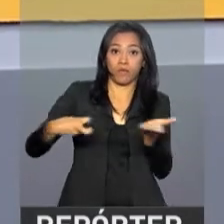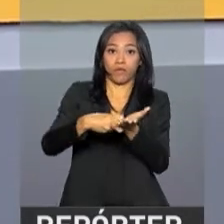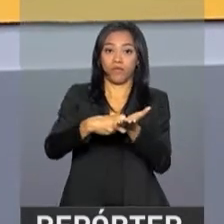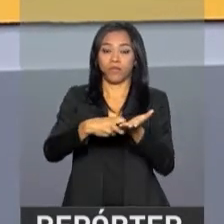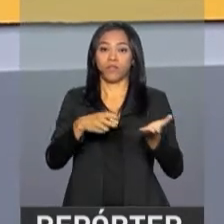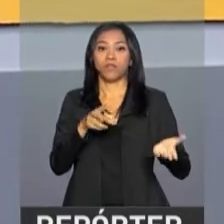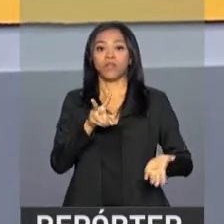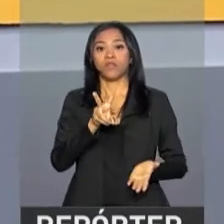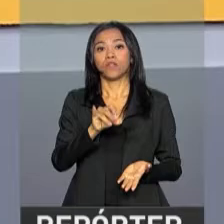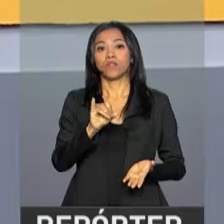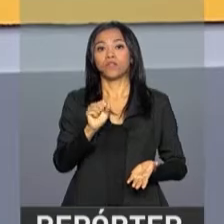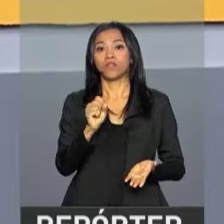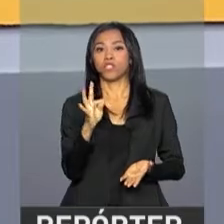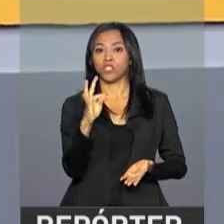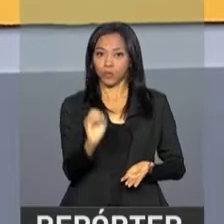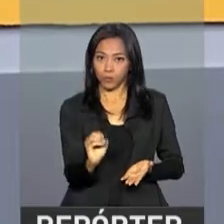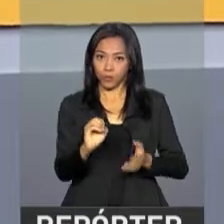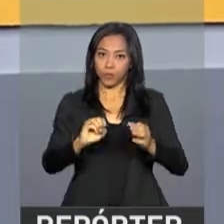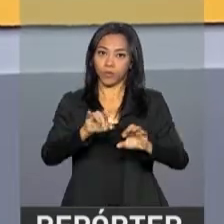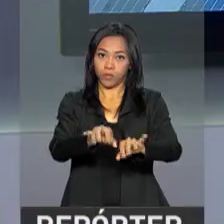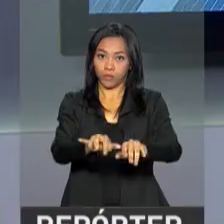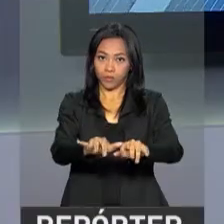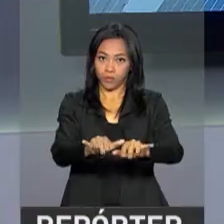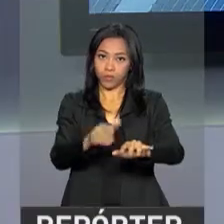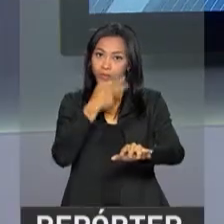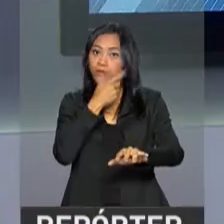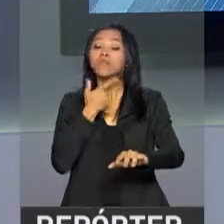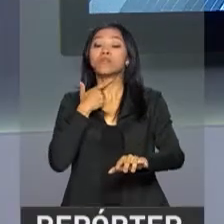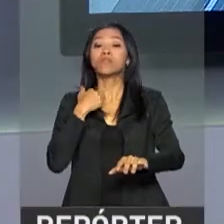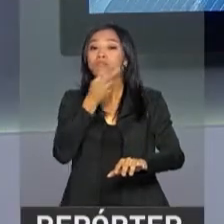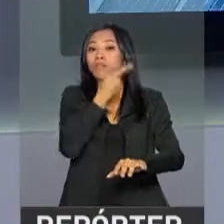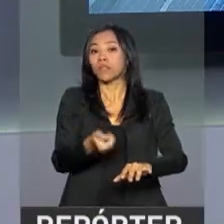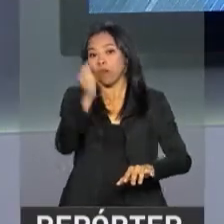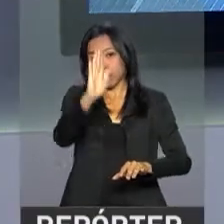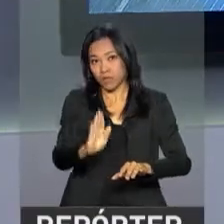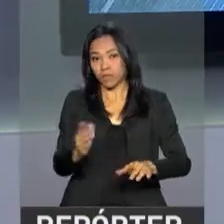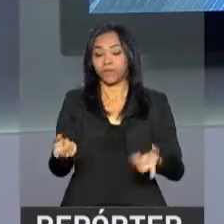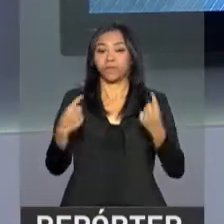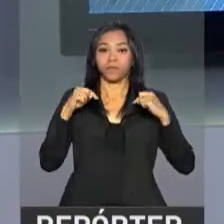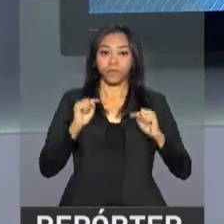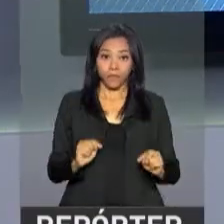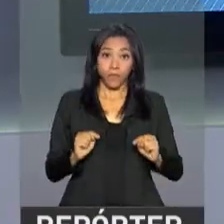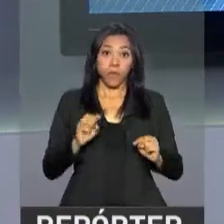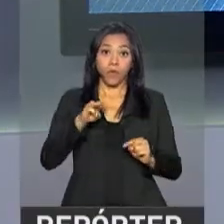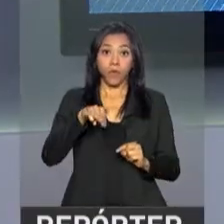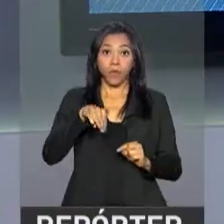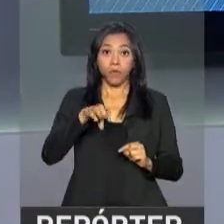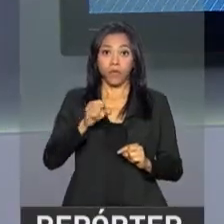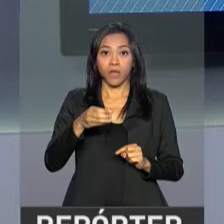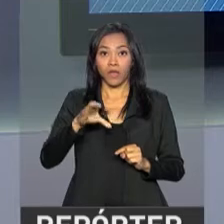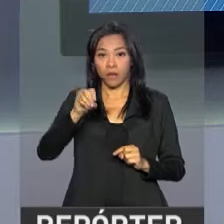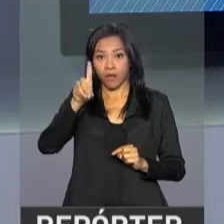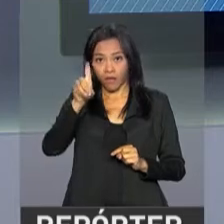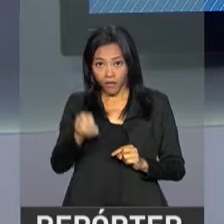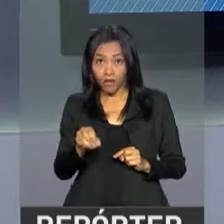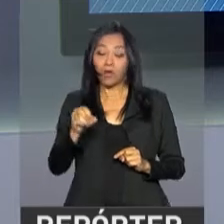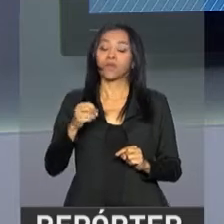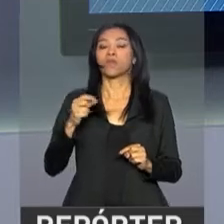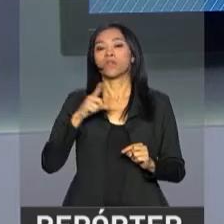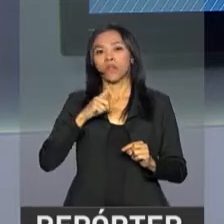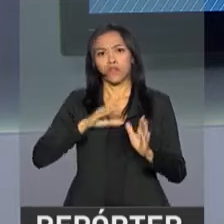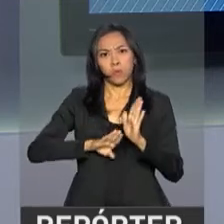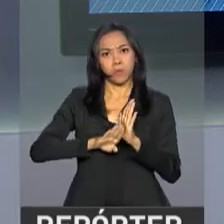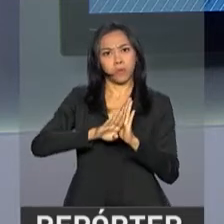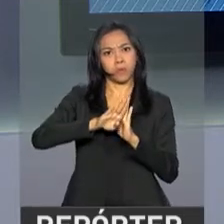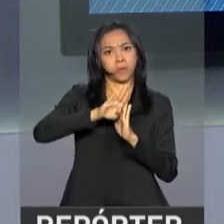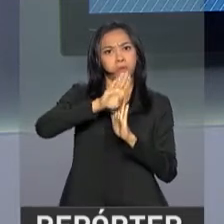que desejam visitar o brasil o mercado financeiro manteve a estimativa de crescimento da economia neste ano